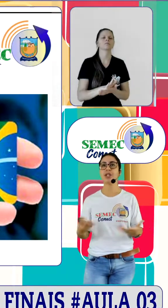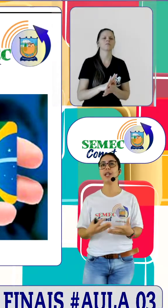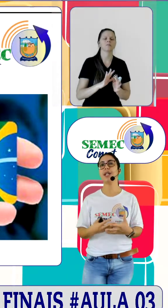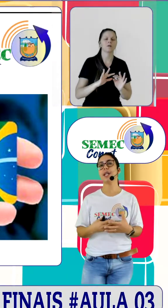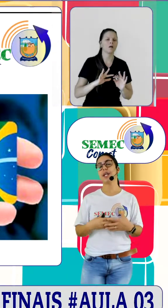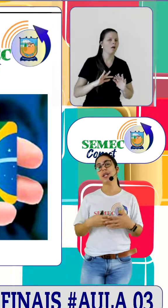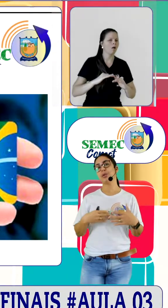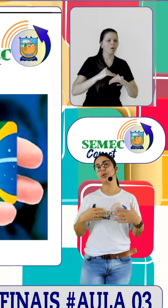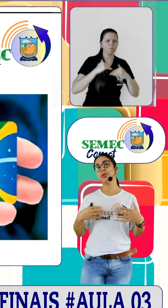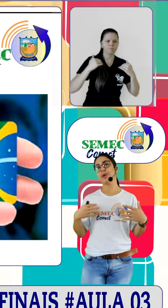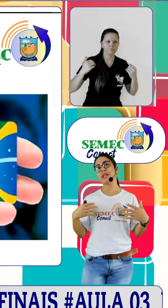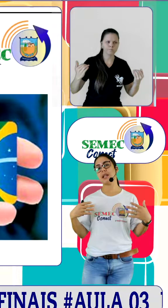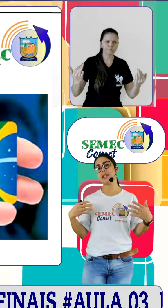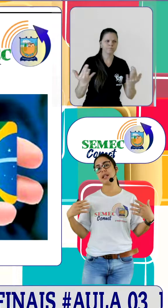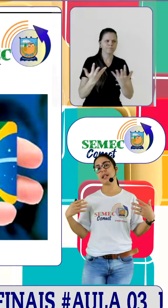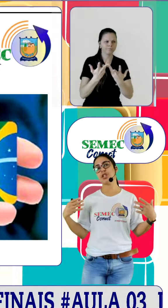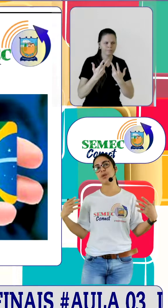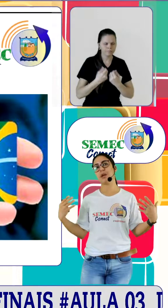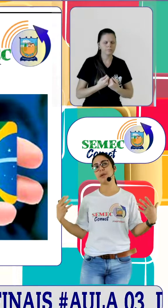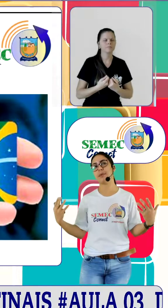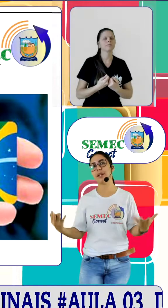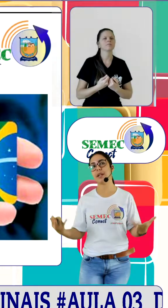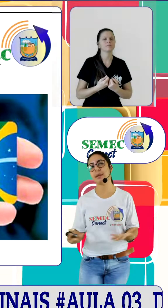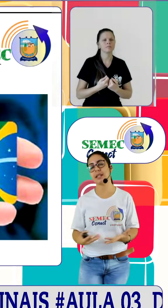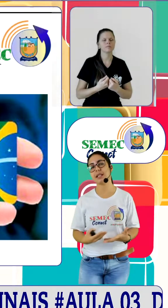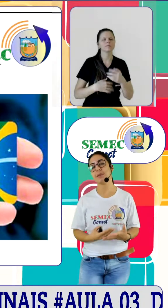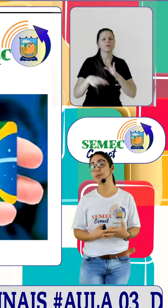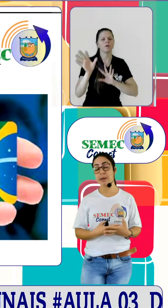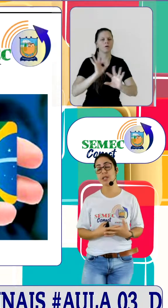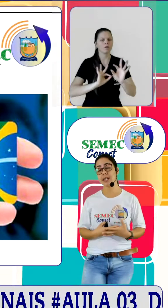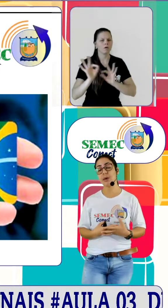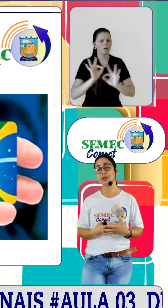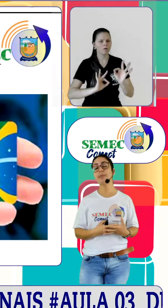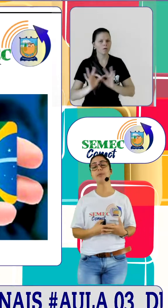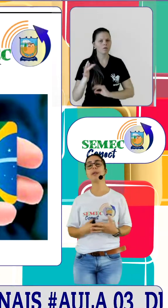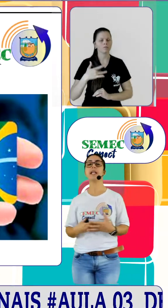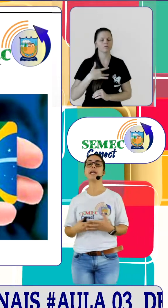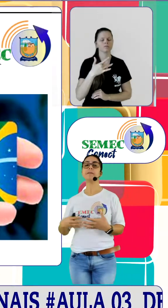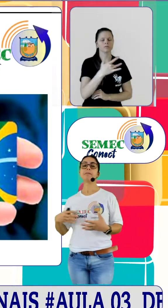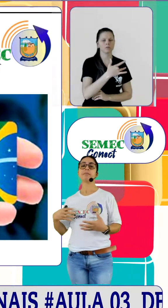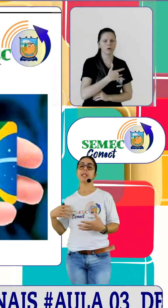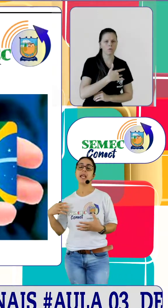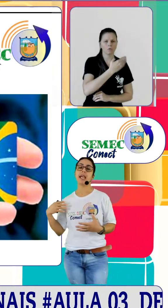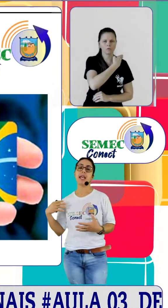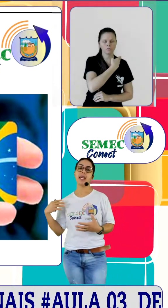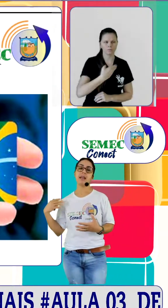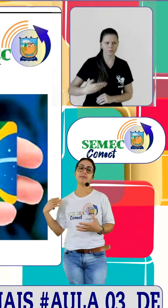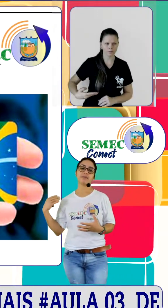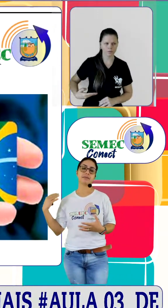abrange, toda essa questão de programas de saúde pública,